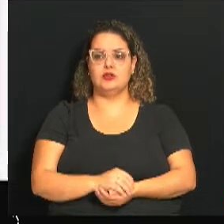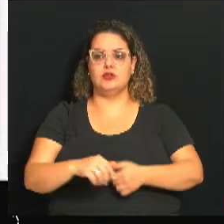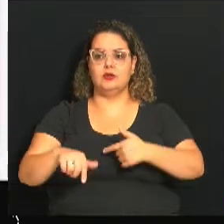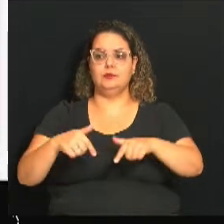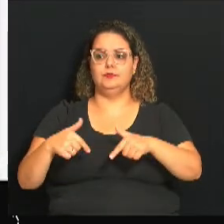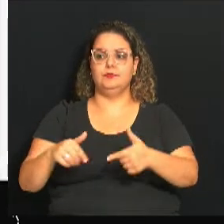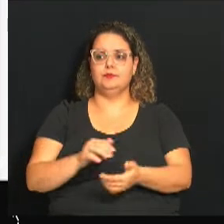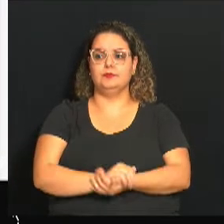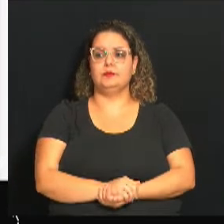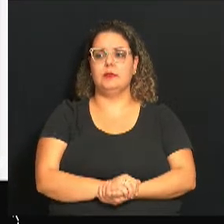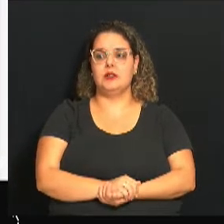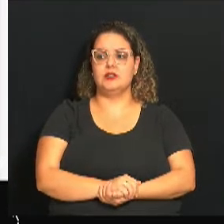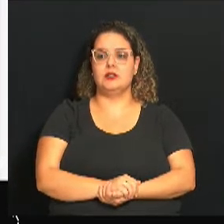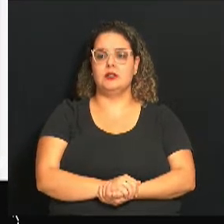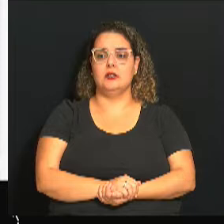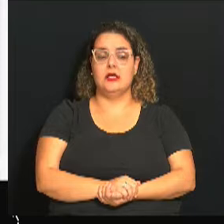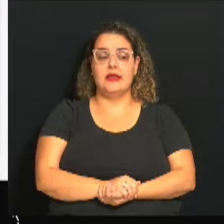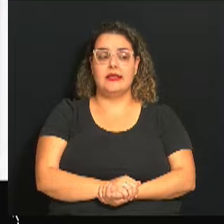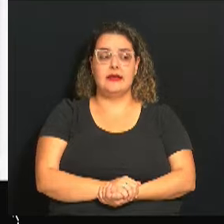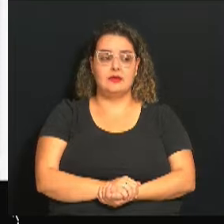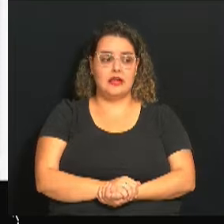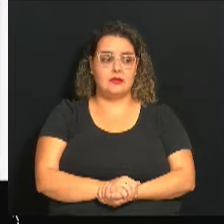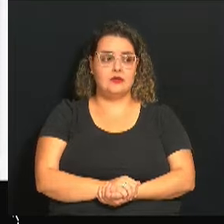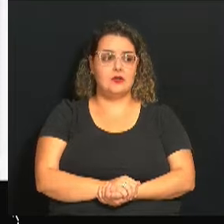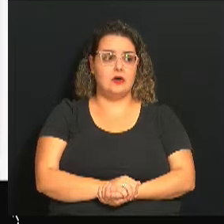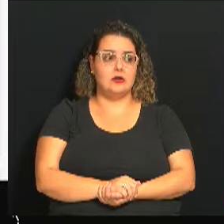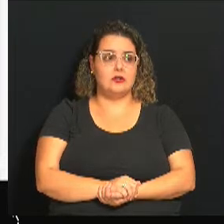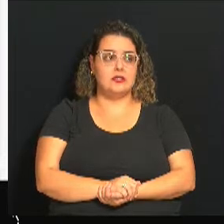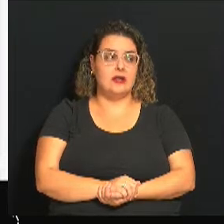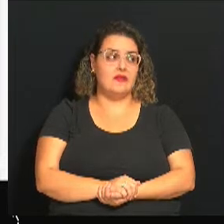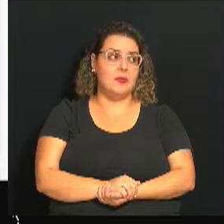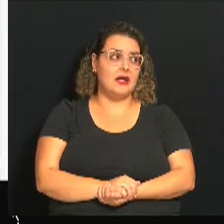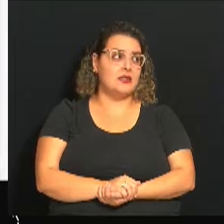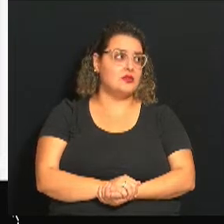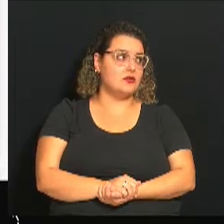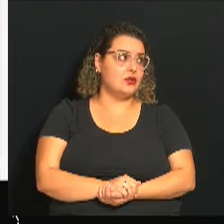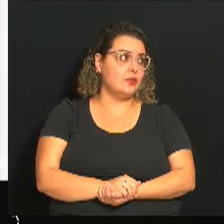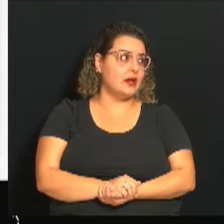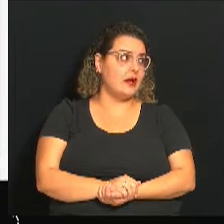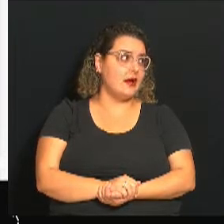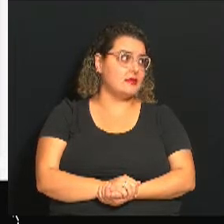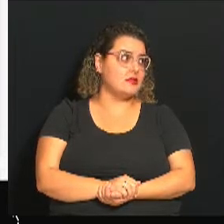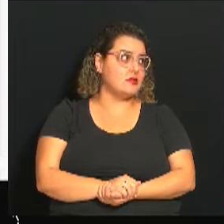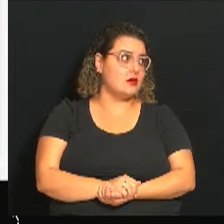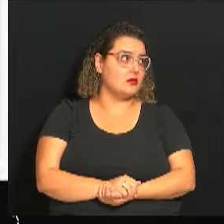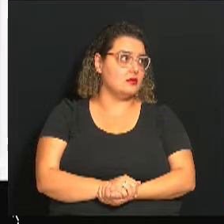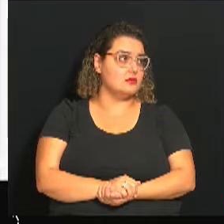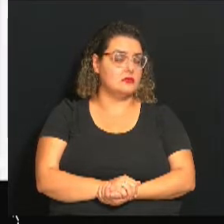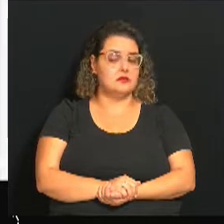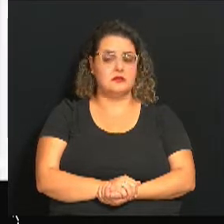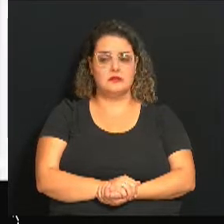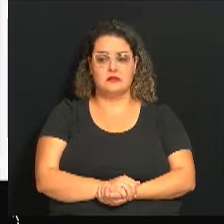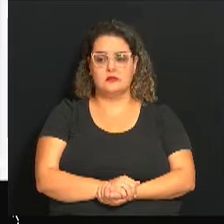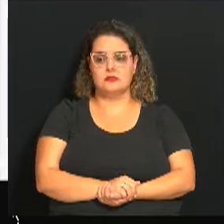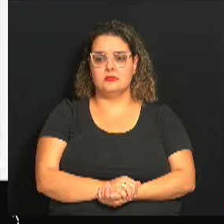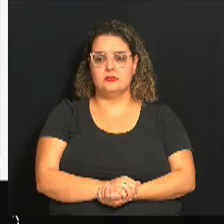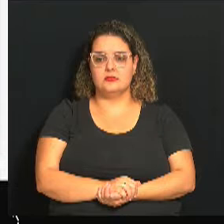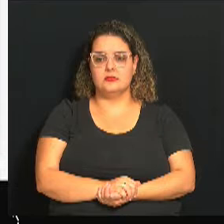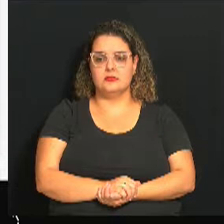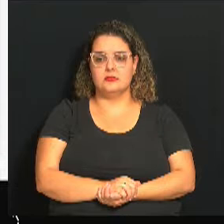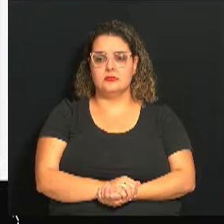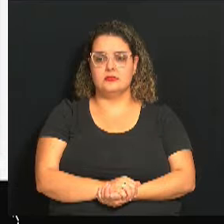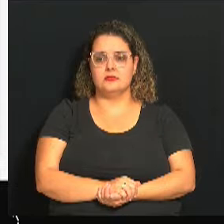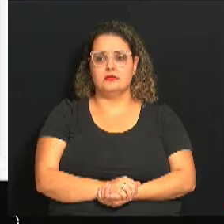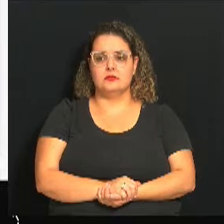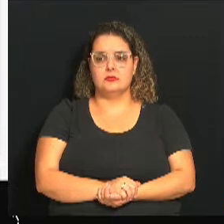grande. Na última reunião com o Dr. Dário, a gente definiu uma intervenção inicial, que é essa poligonal azul. Tá? A gente